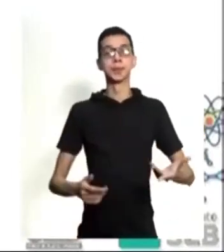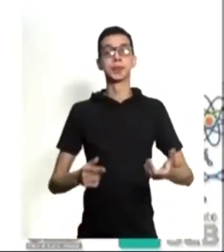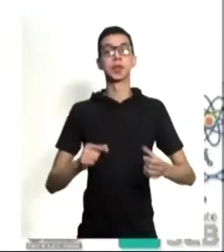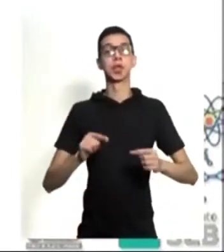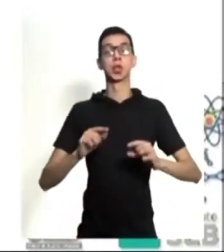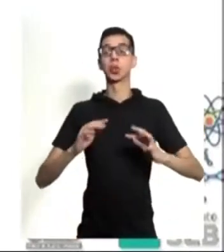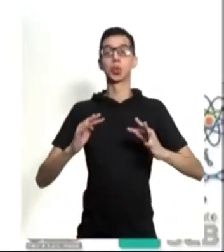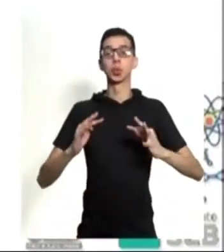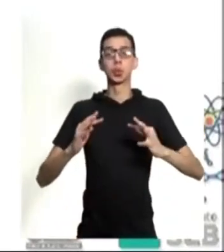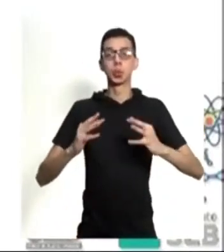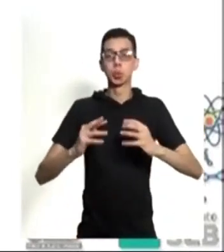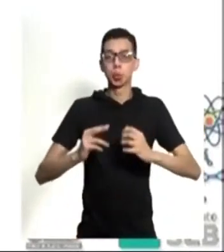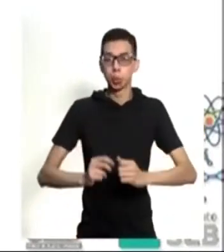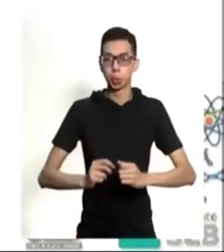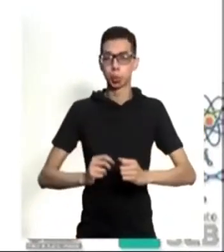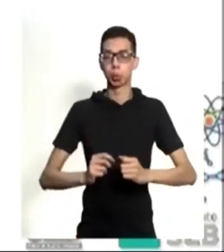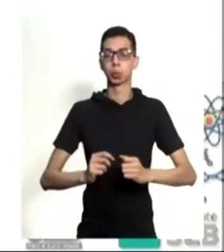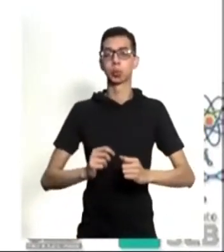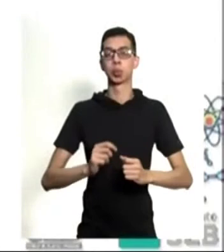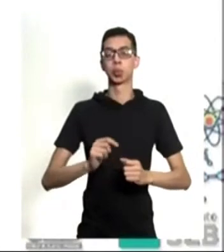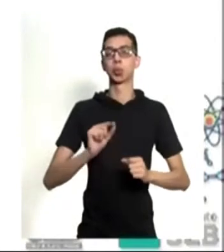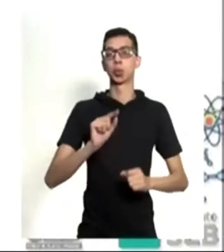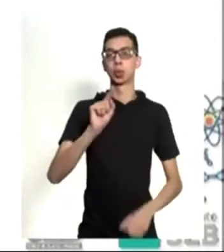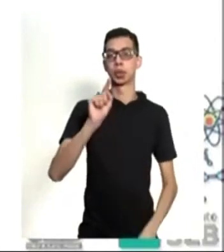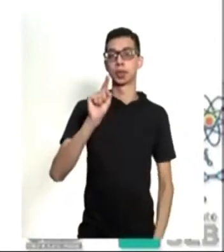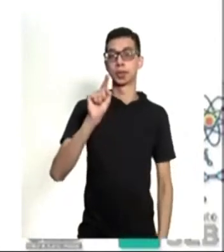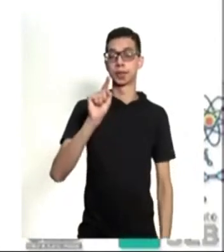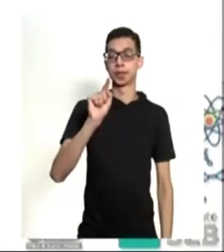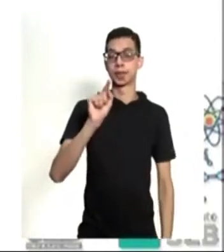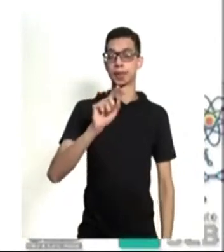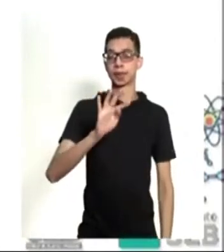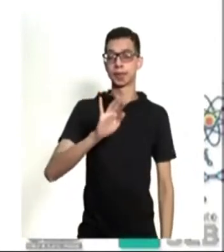triângulo retângulo, sempre vale o teorema do tio